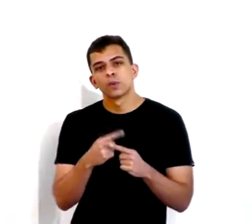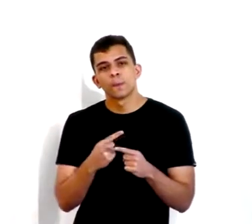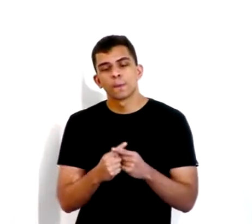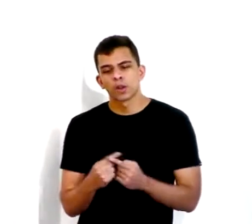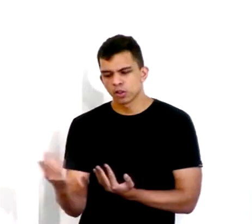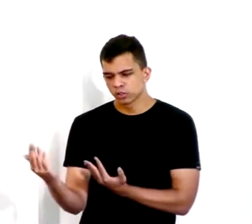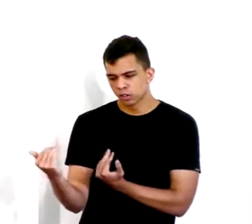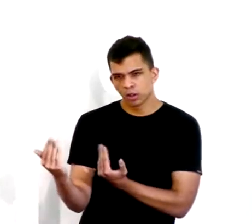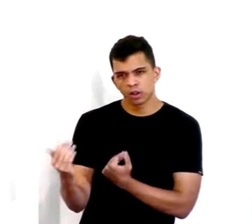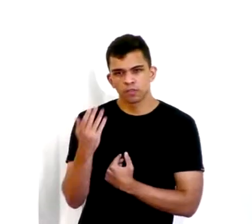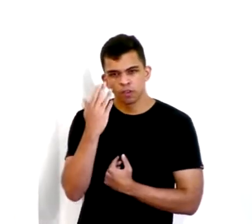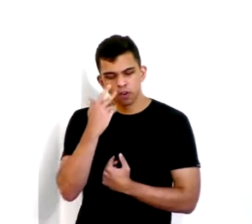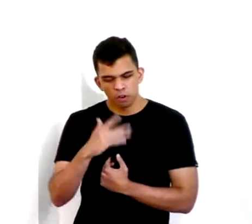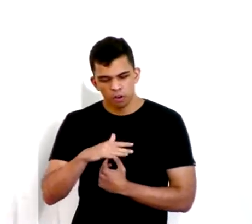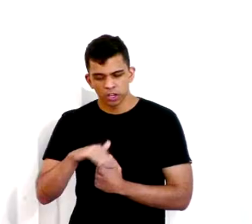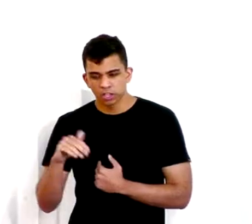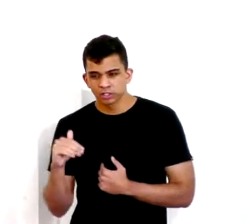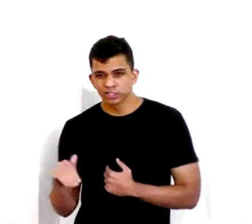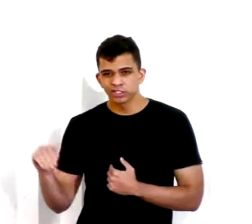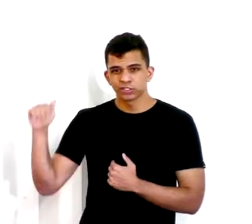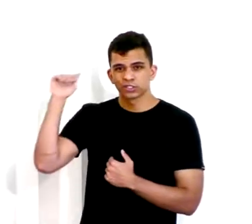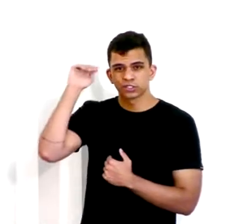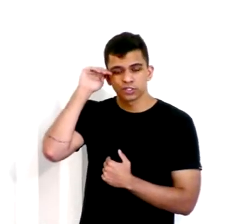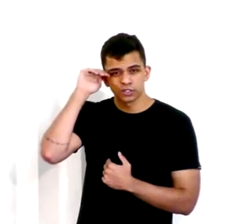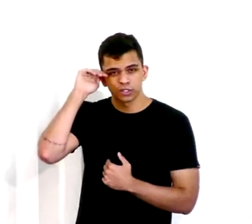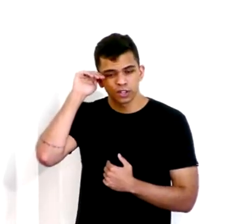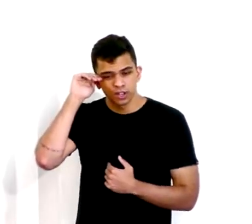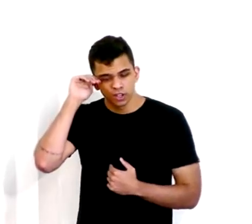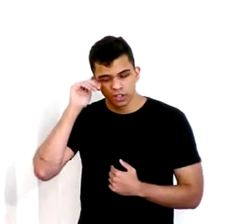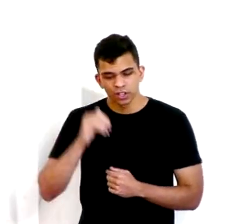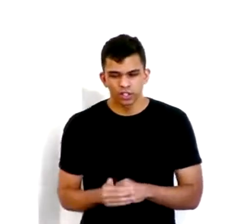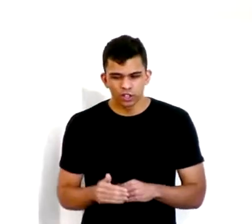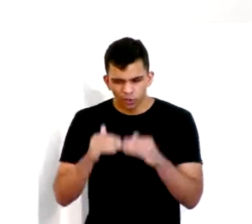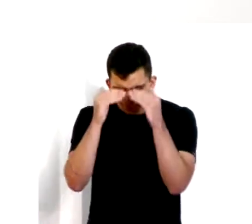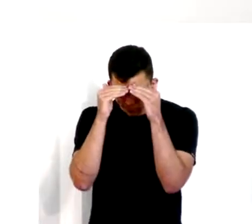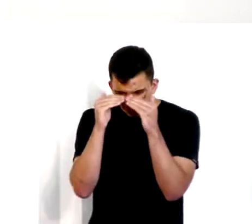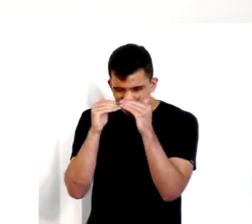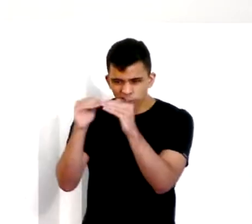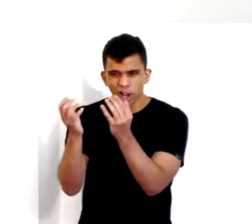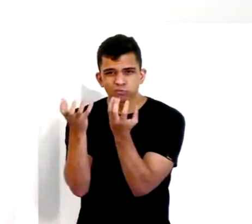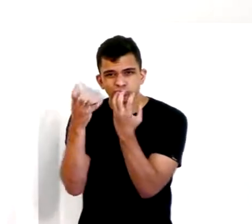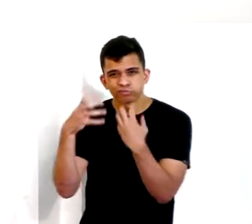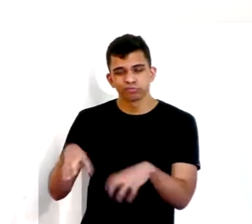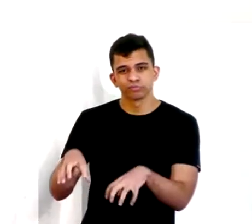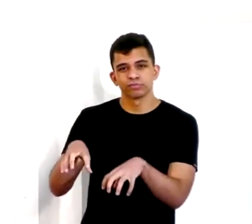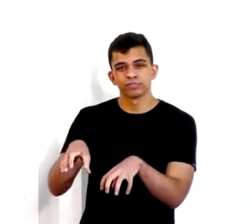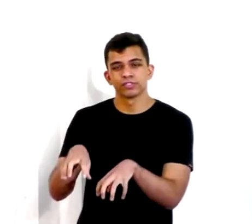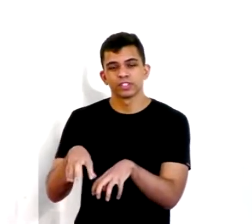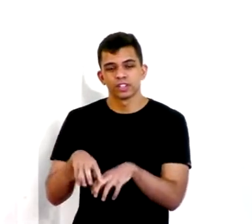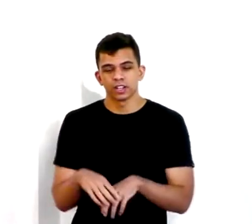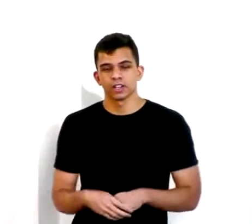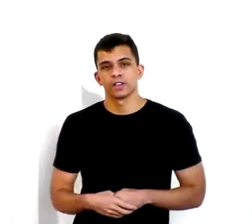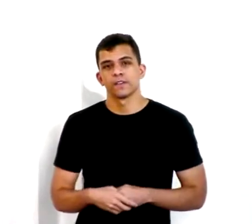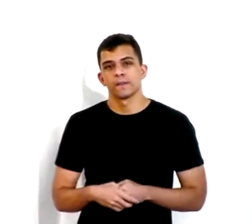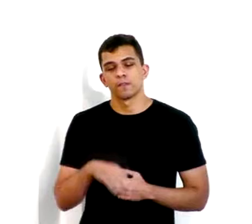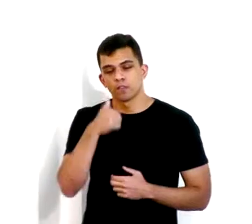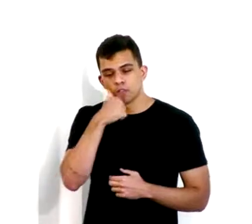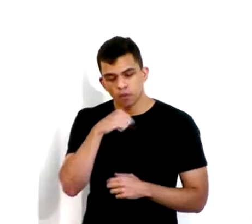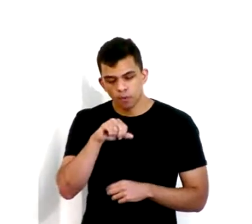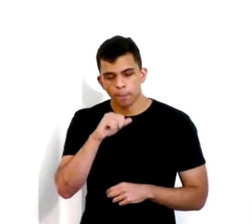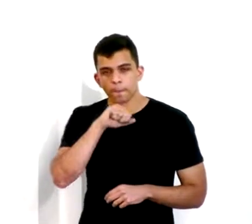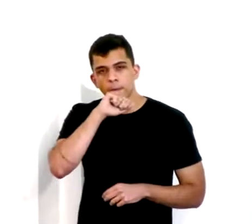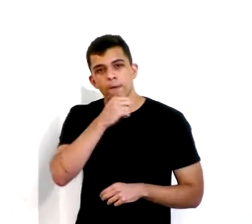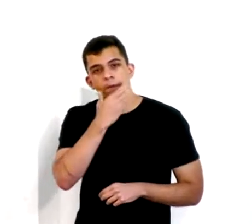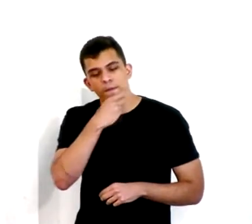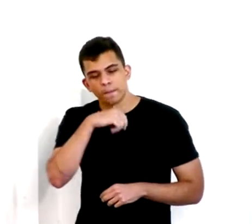crianças e adolescentes serem tão resistentes ao comando dos seus pais, à orientação dos seus